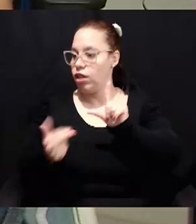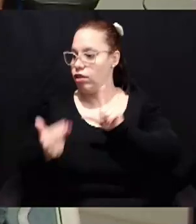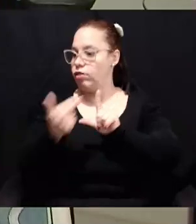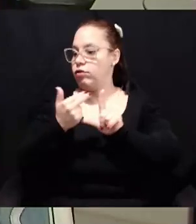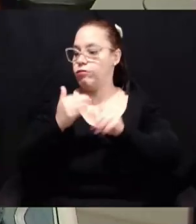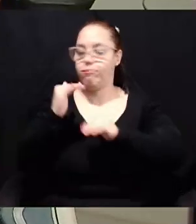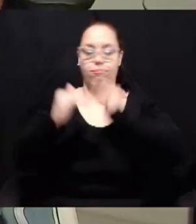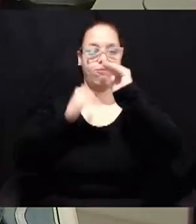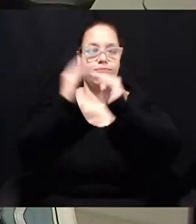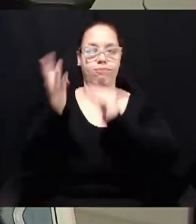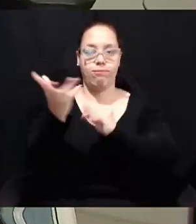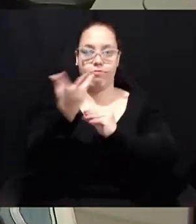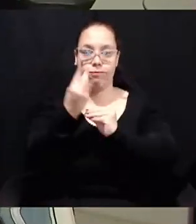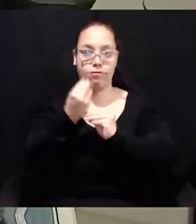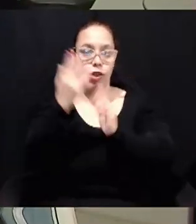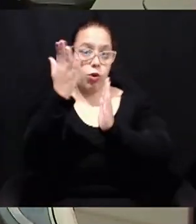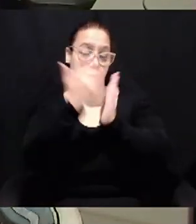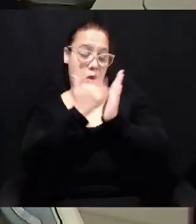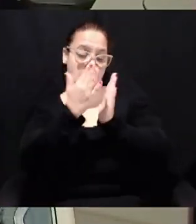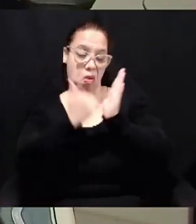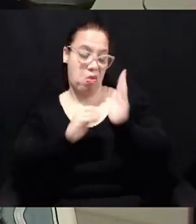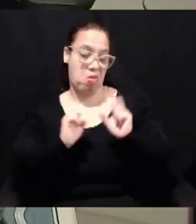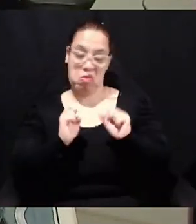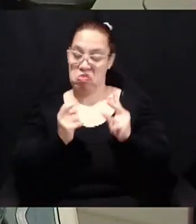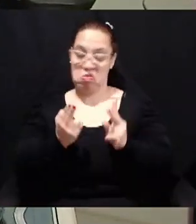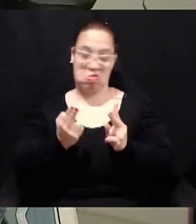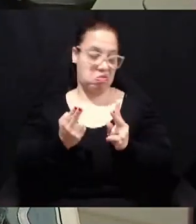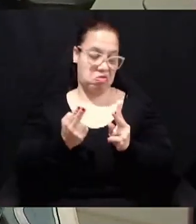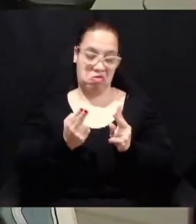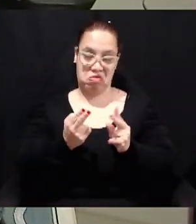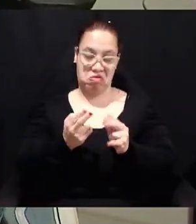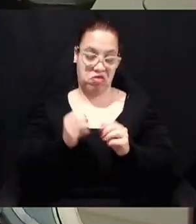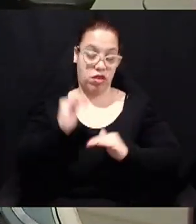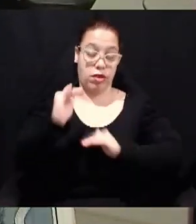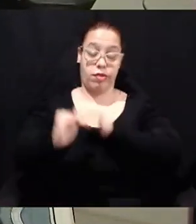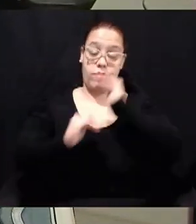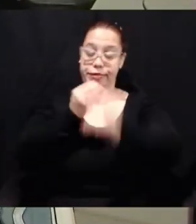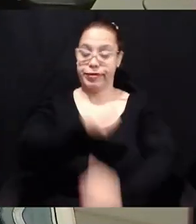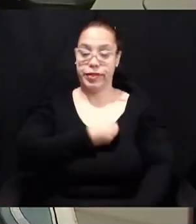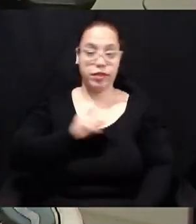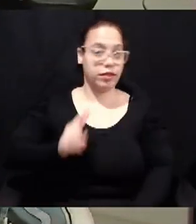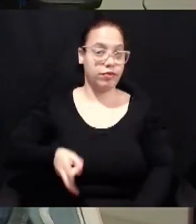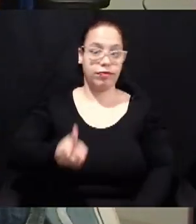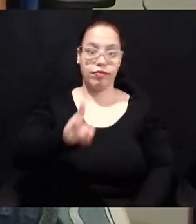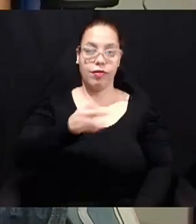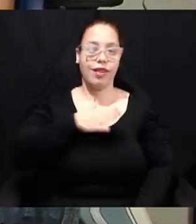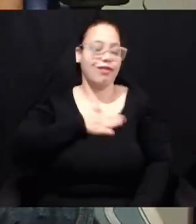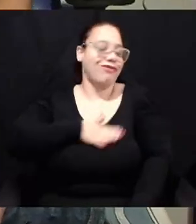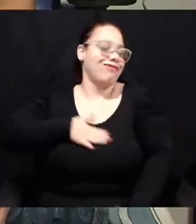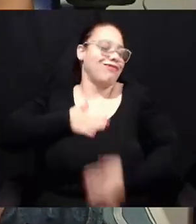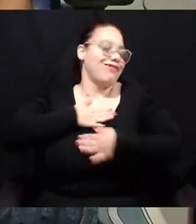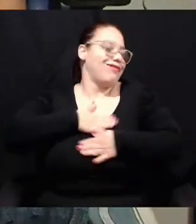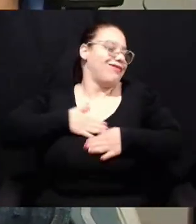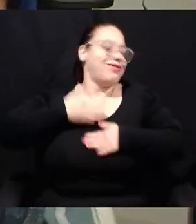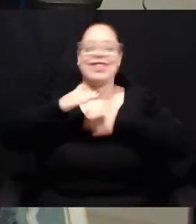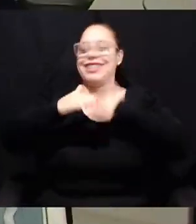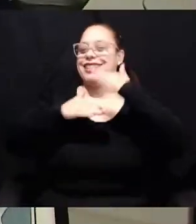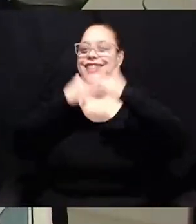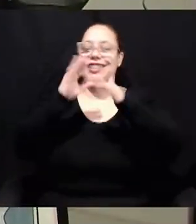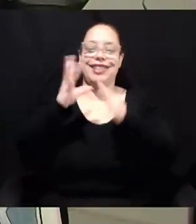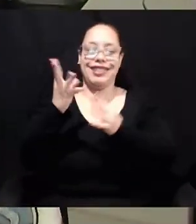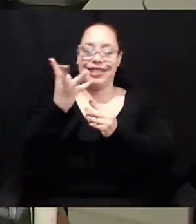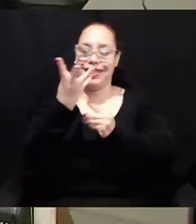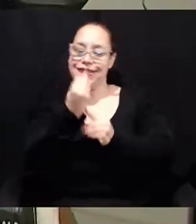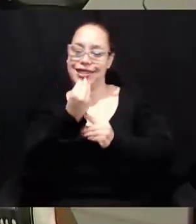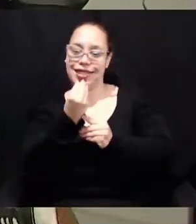arte, ou pinta, ou sei lá. Só que a gente vai passando nas etapas da vida e continua com aquele prazer de desenvolver a arte, de melhorar, de